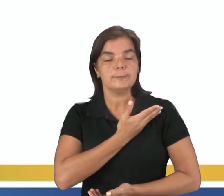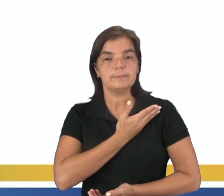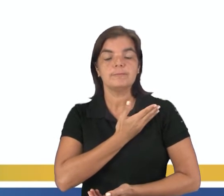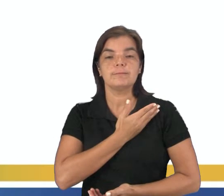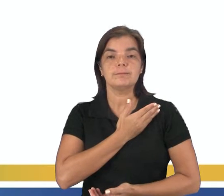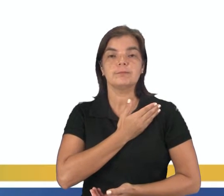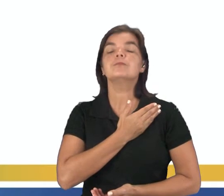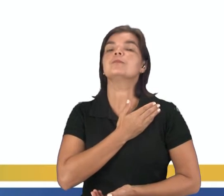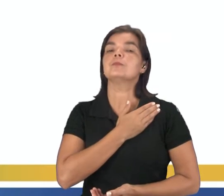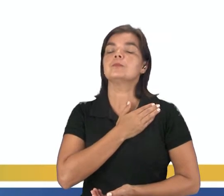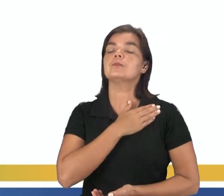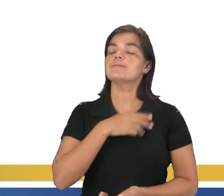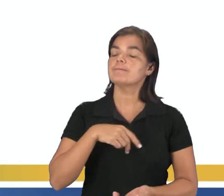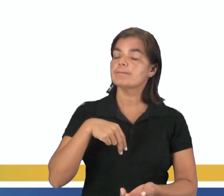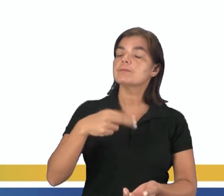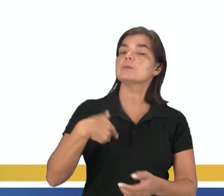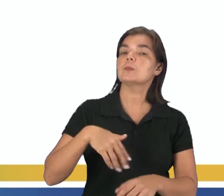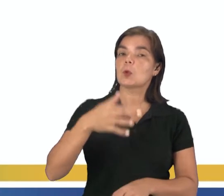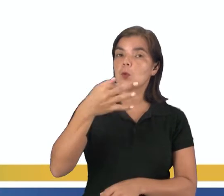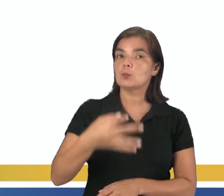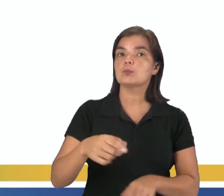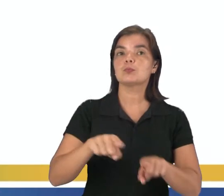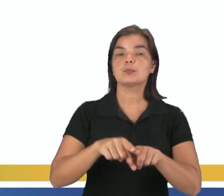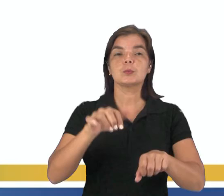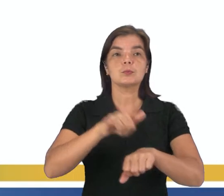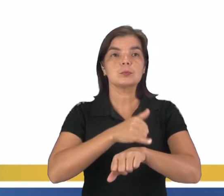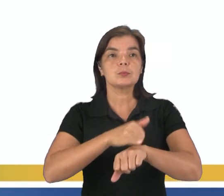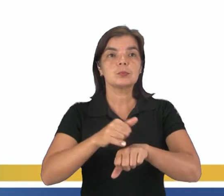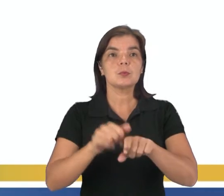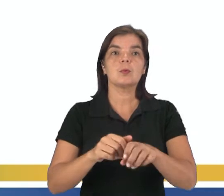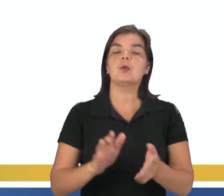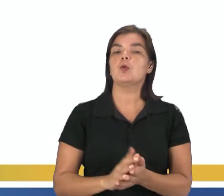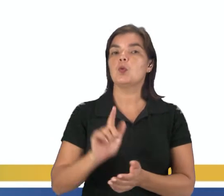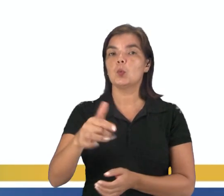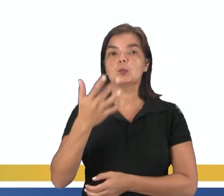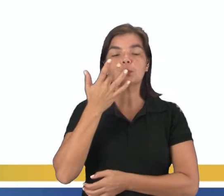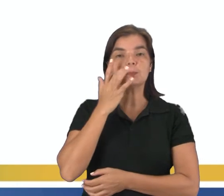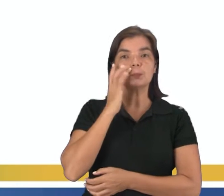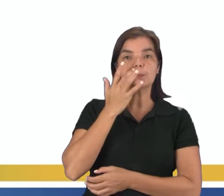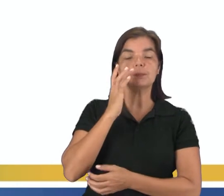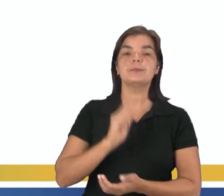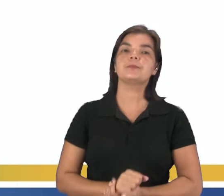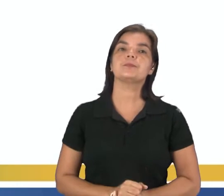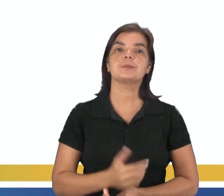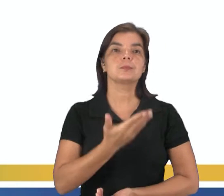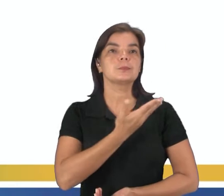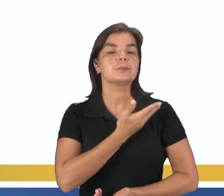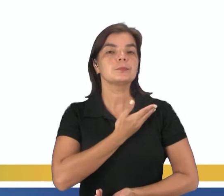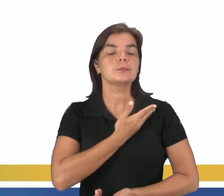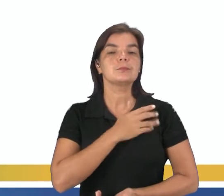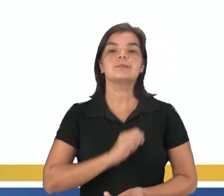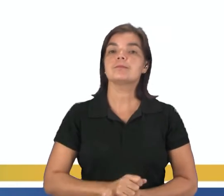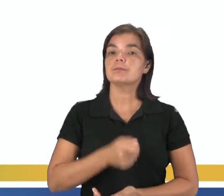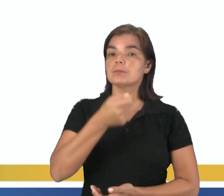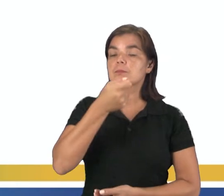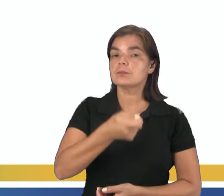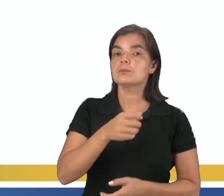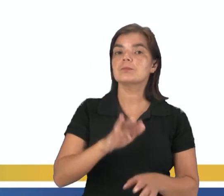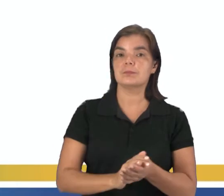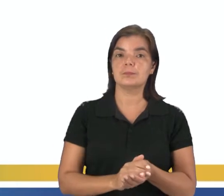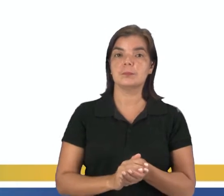estratégica e a próxima le regaló una de oro. Los amigos firmaron